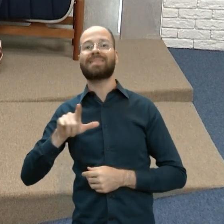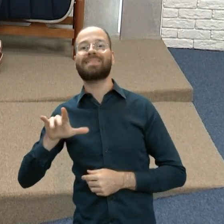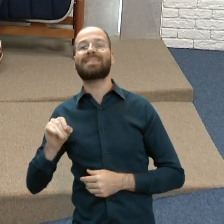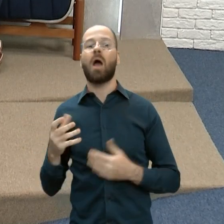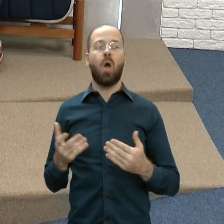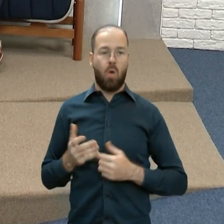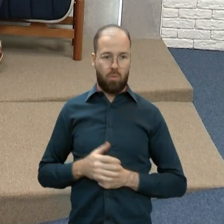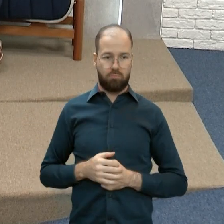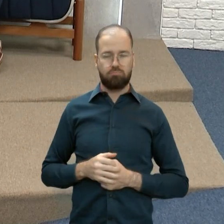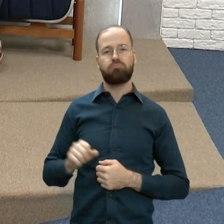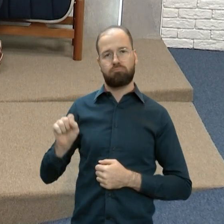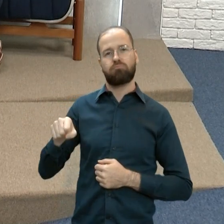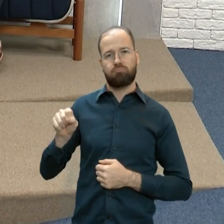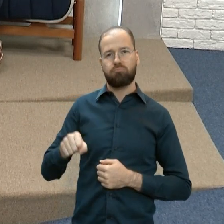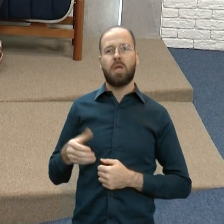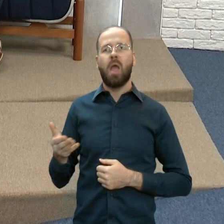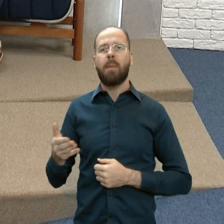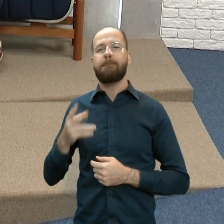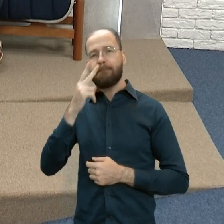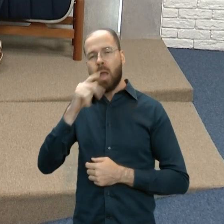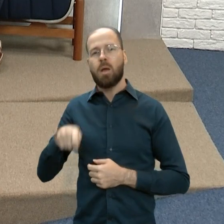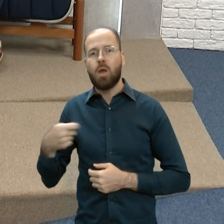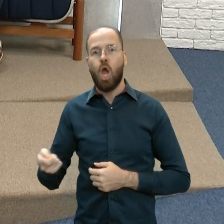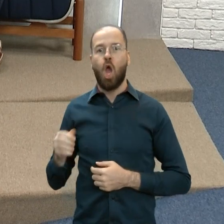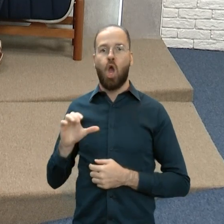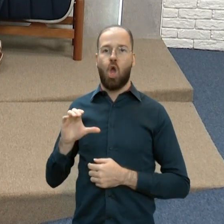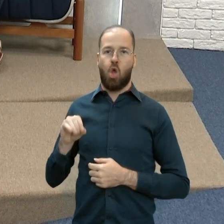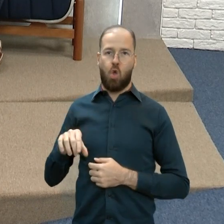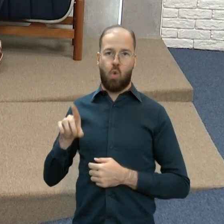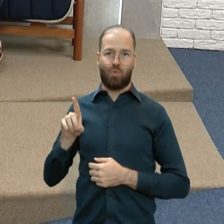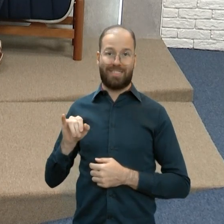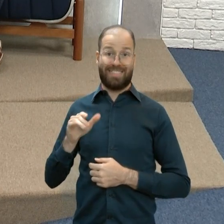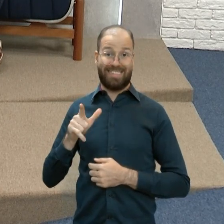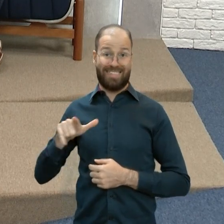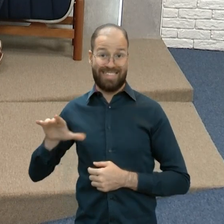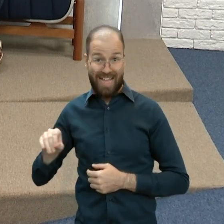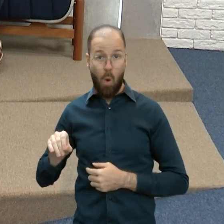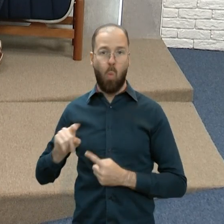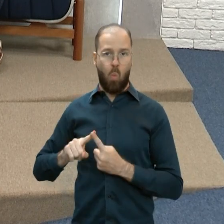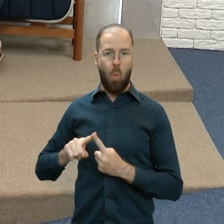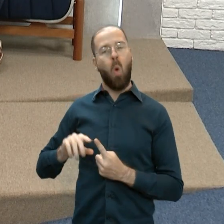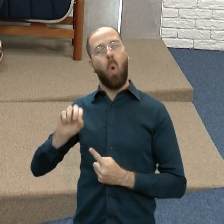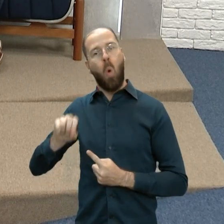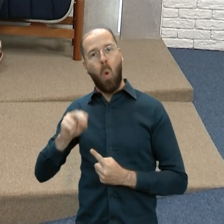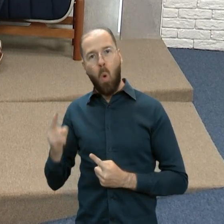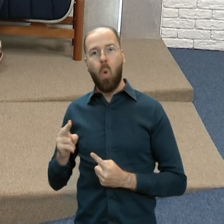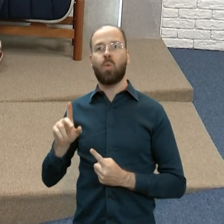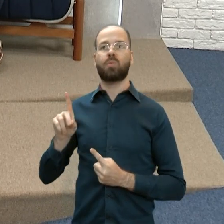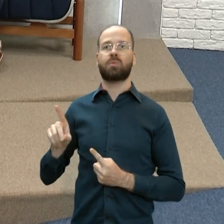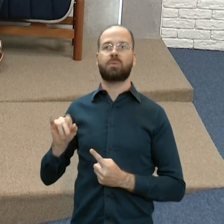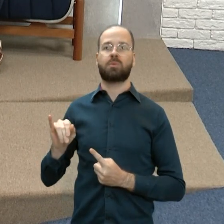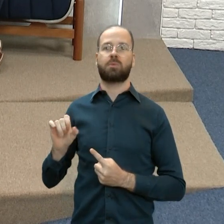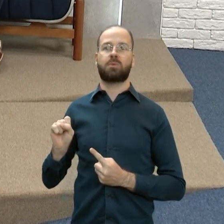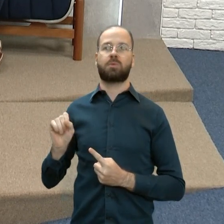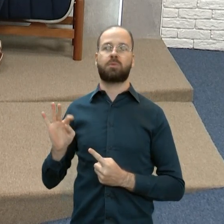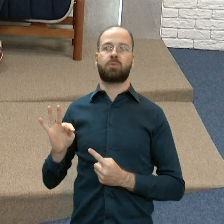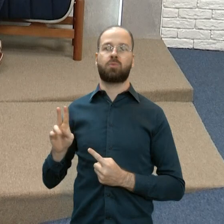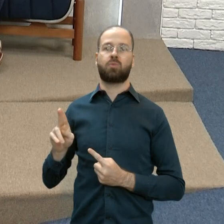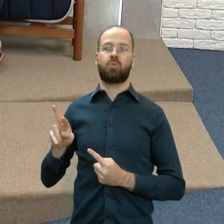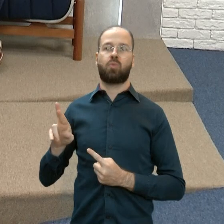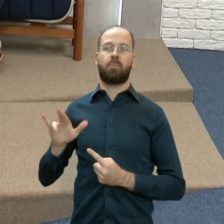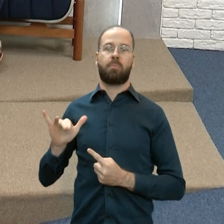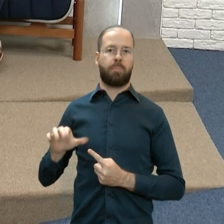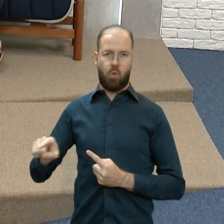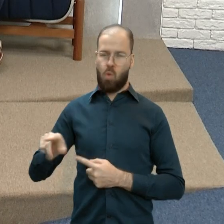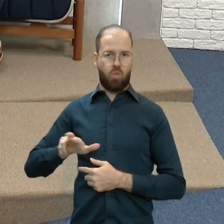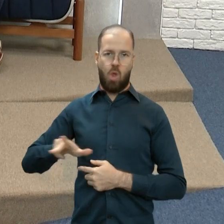condição, é um distúrbio, né, na verdade. Não é uma deficiência, é uma condição. É uma pessoa com condição de um transtorno de déficit de